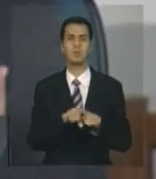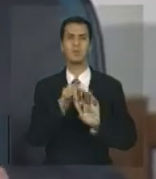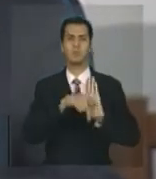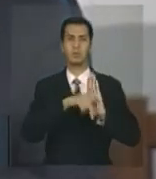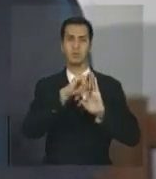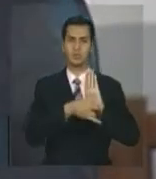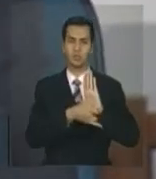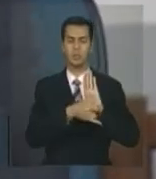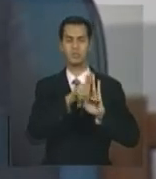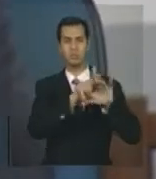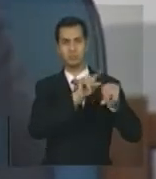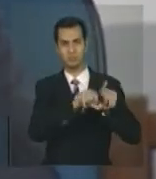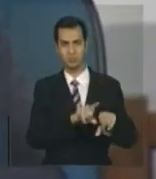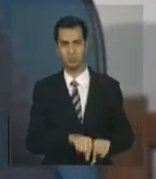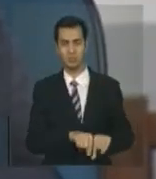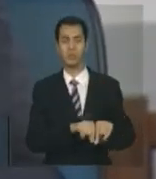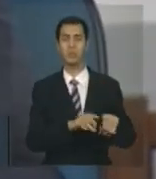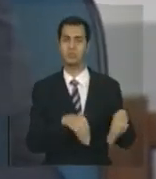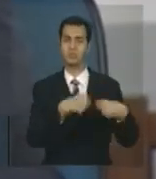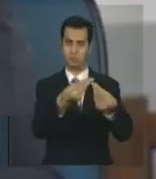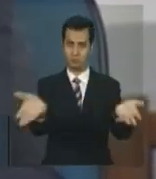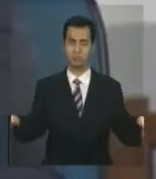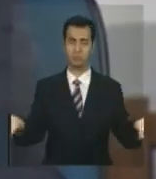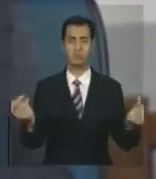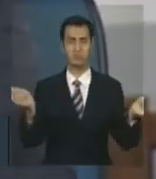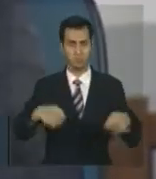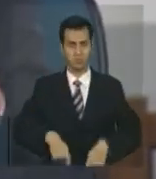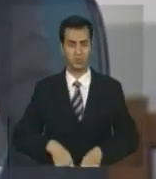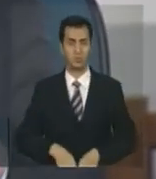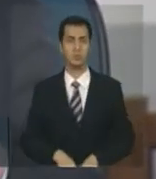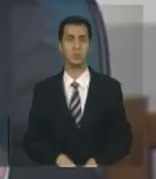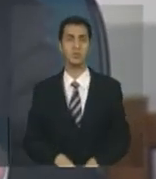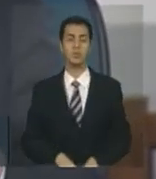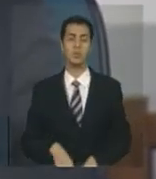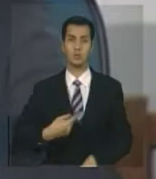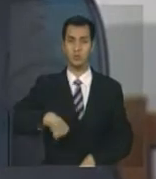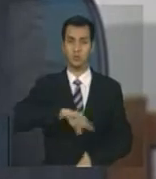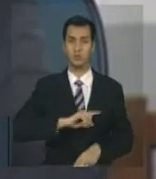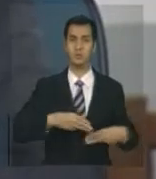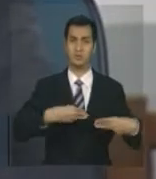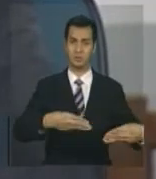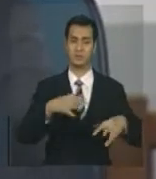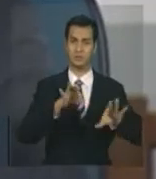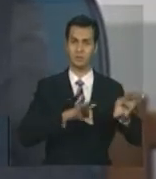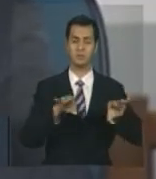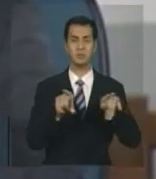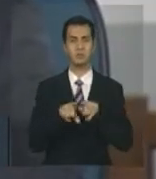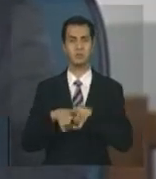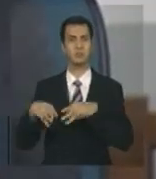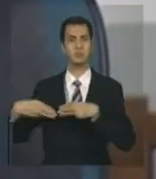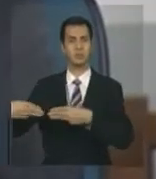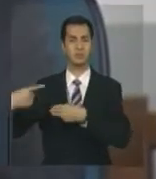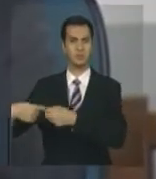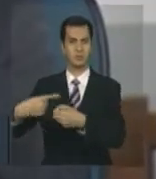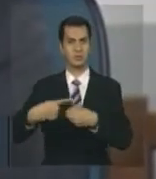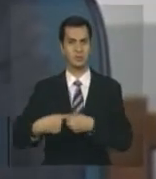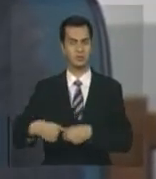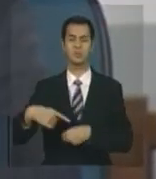pelo Ministério do Planejamento, pelo Ministério das Cidades, que já atendem a diversas cidades